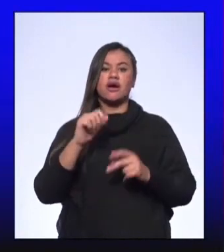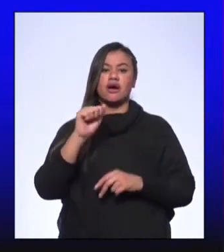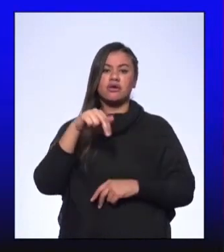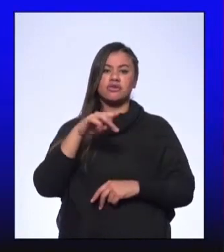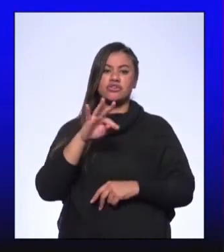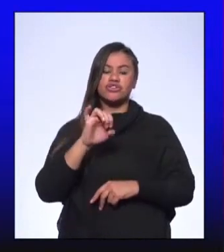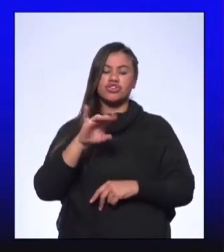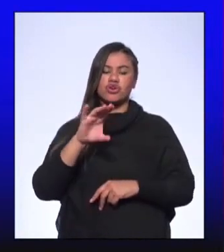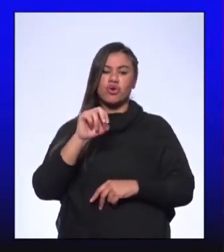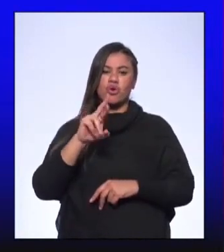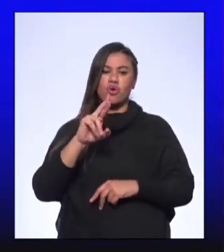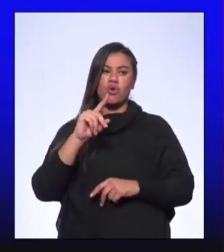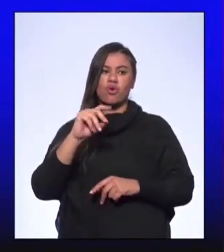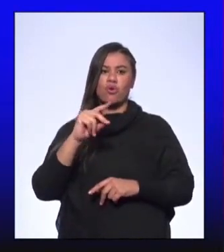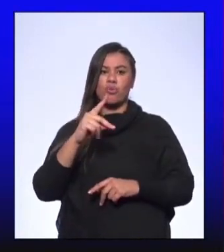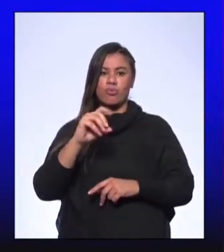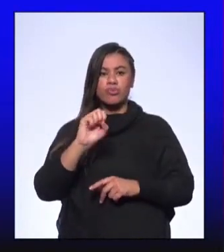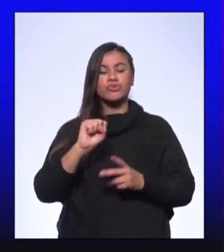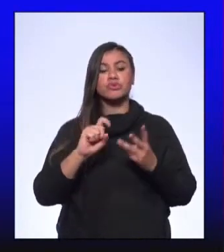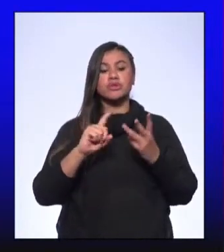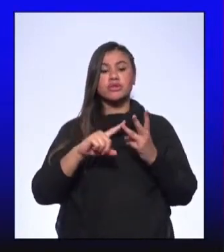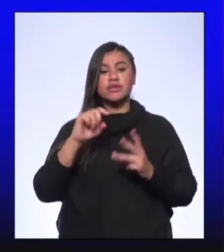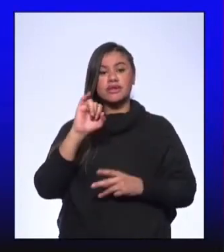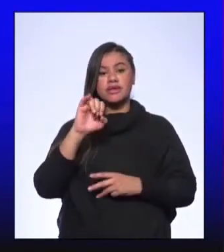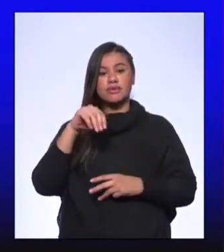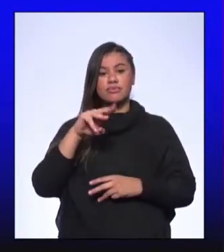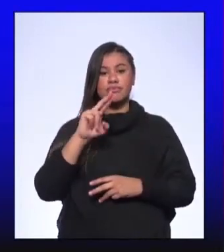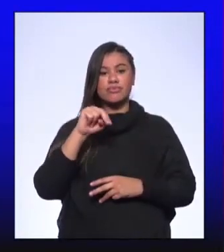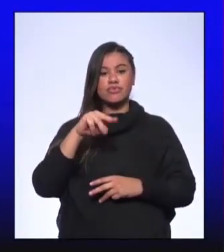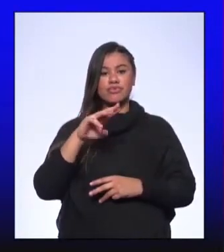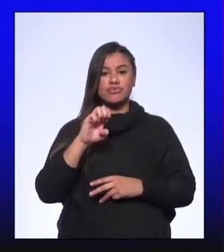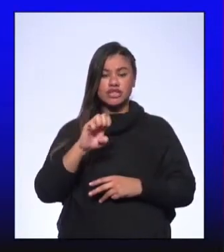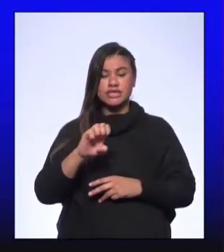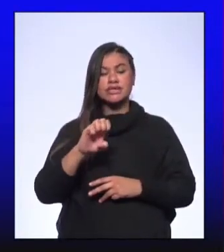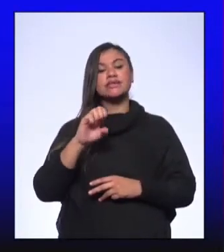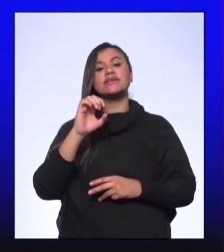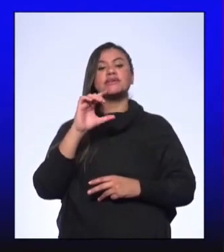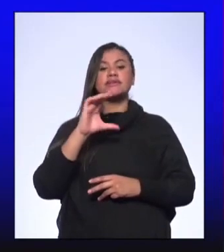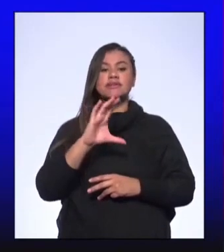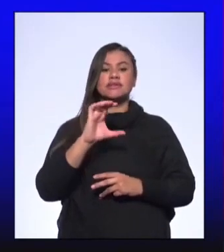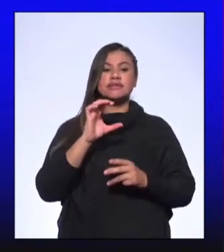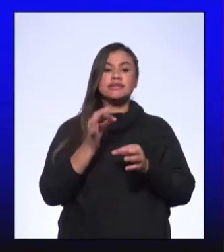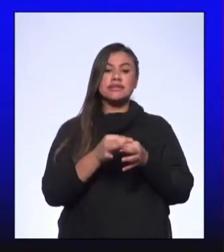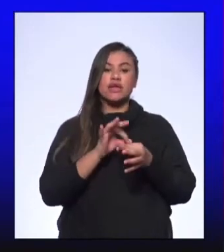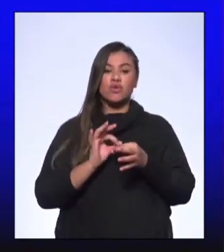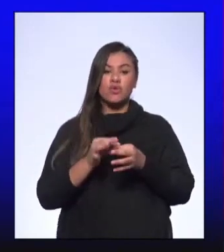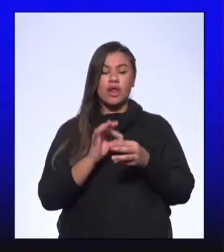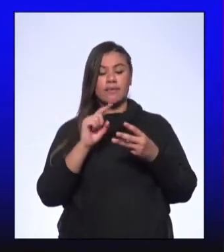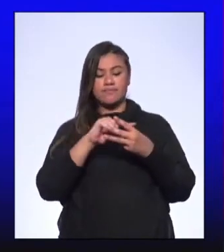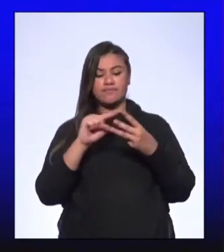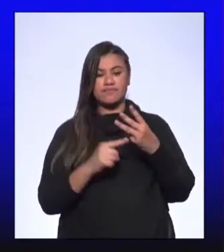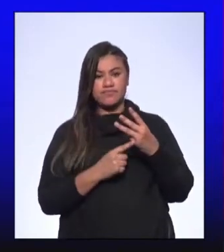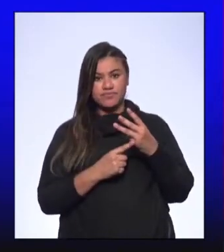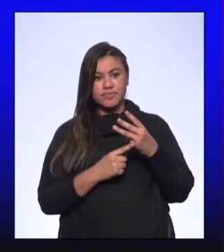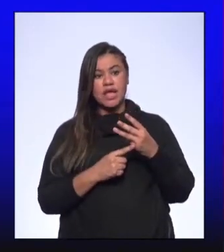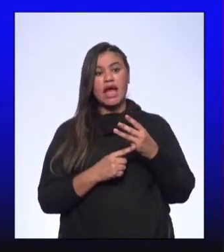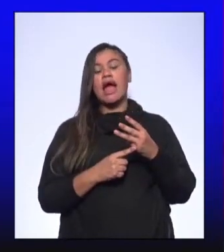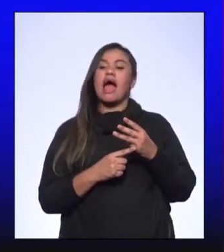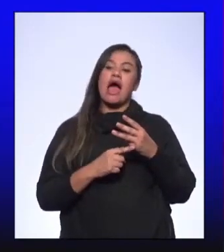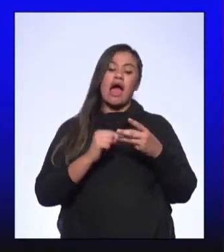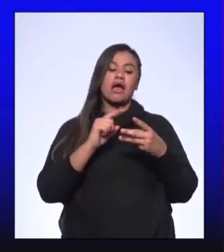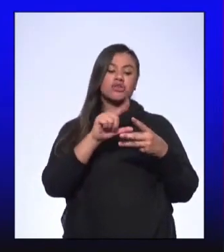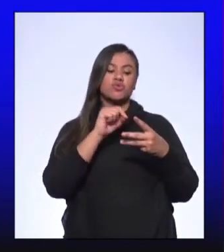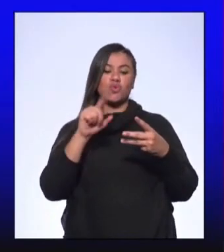imune celular. Aí eles foram, nesses indivíduos, pegar aqueles indivíduos que moravam com eles, os contactantes